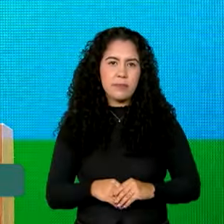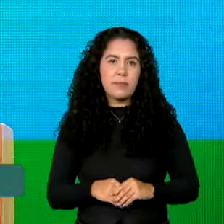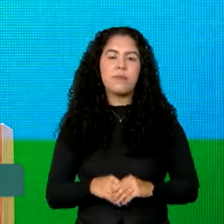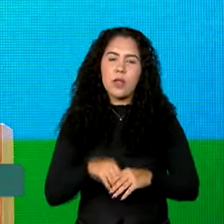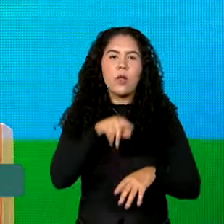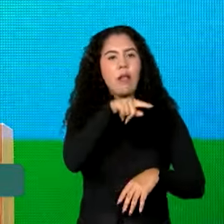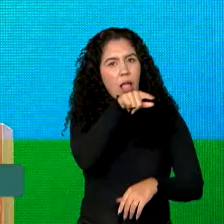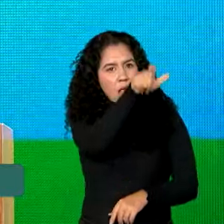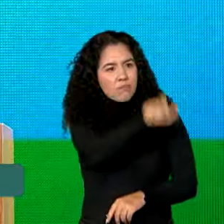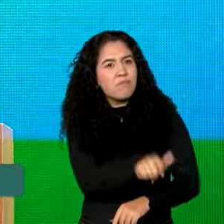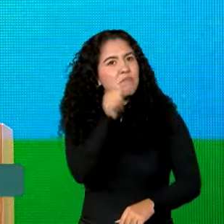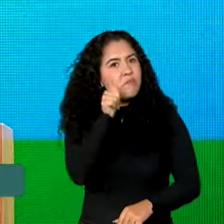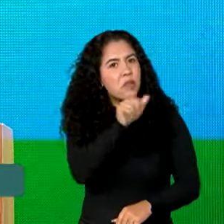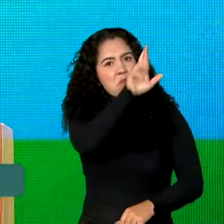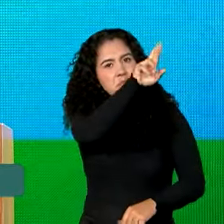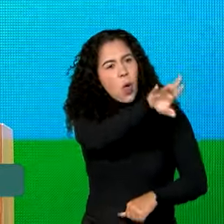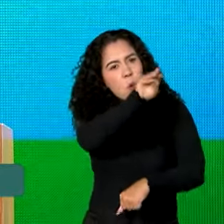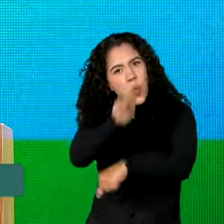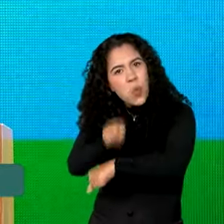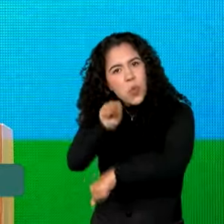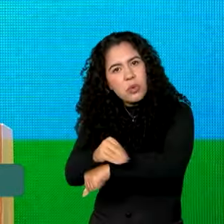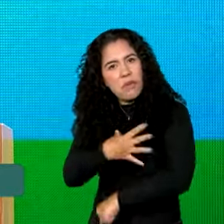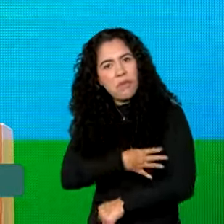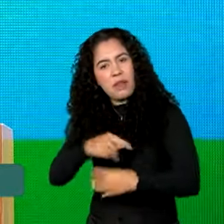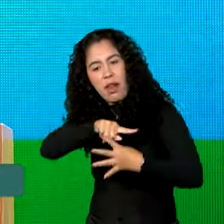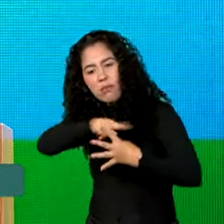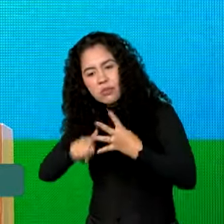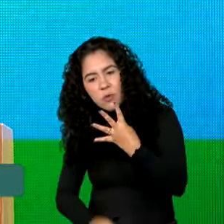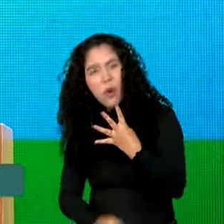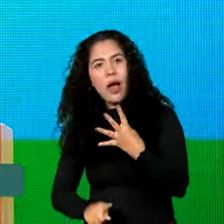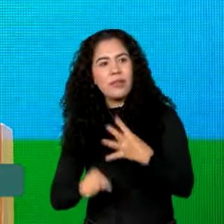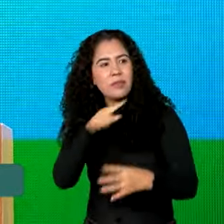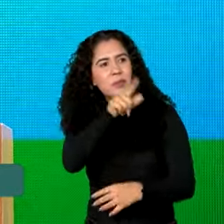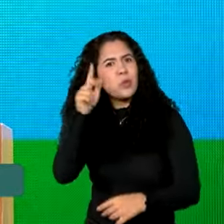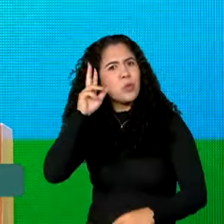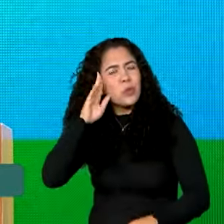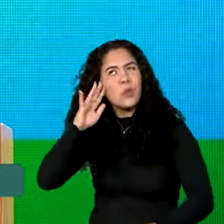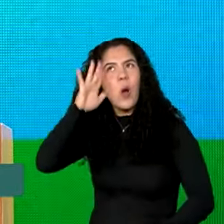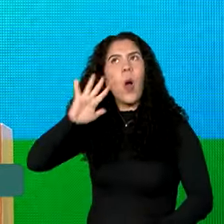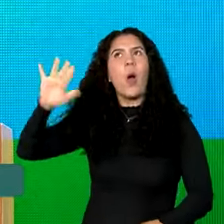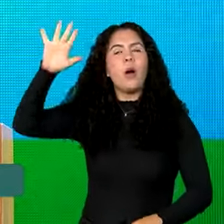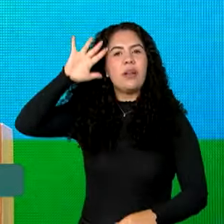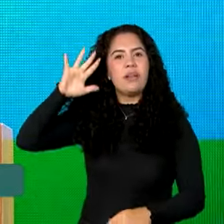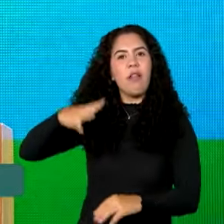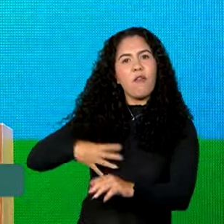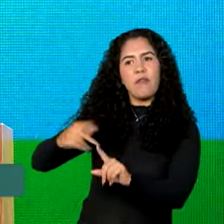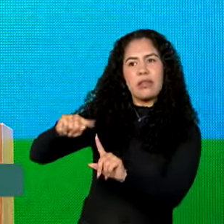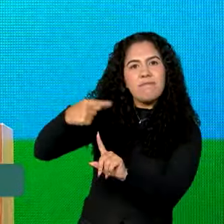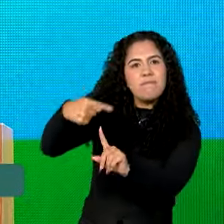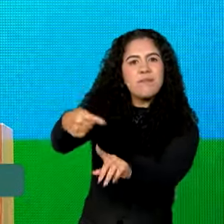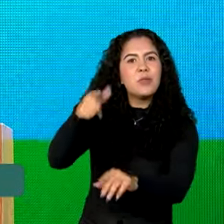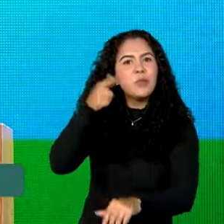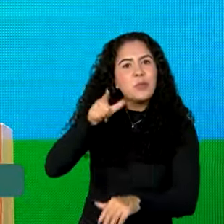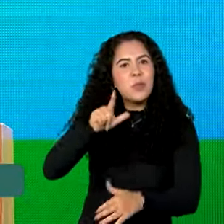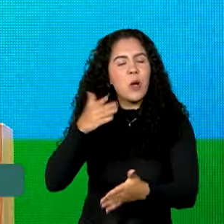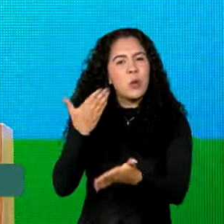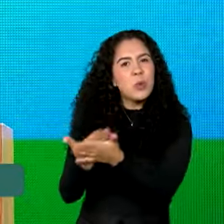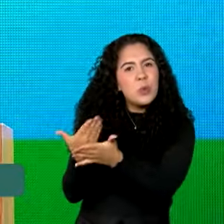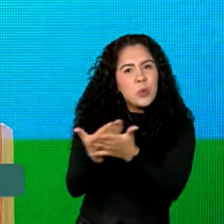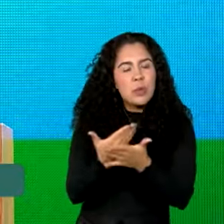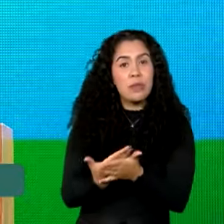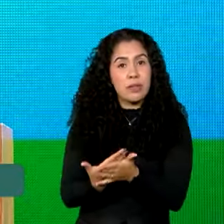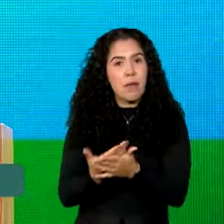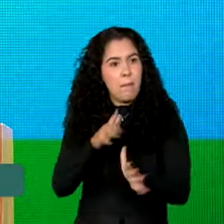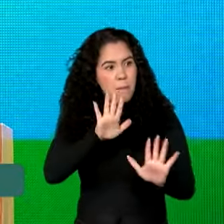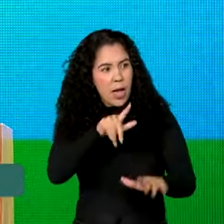cuidou das quatro filhas com um sonho, uma mulher e um sonho, que todas as filhas pudessem estudar. O senhor